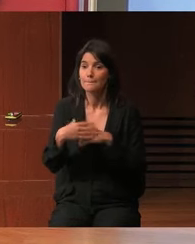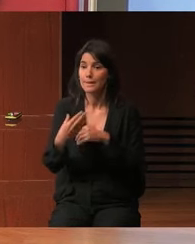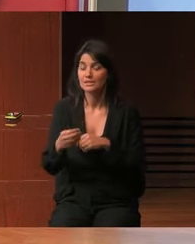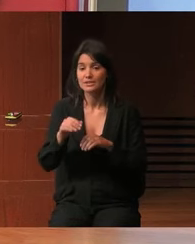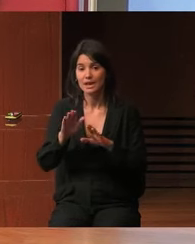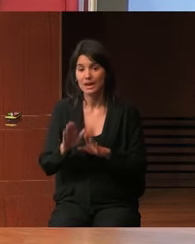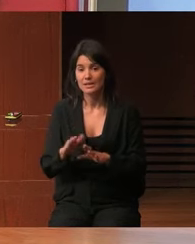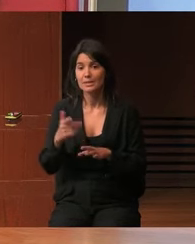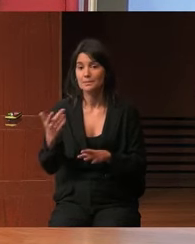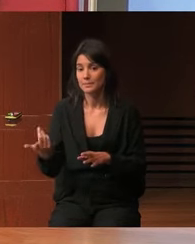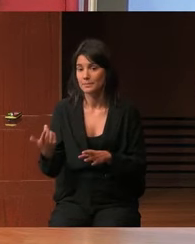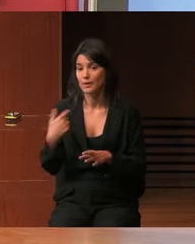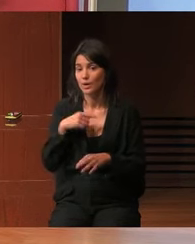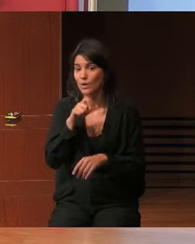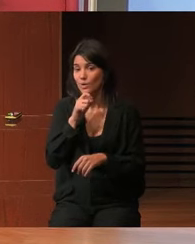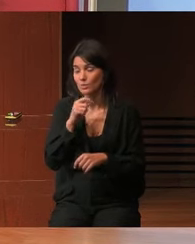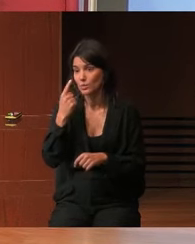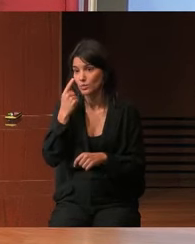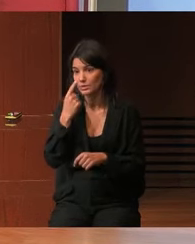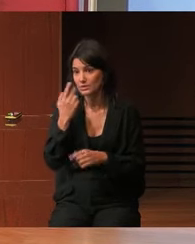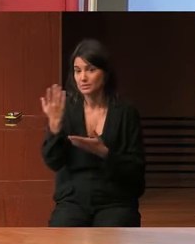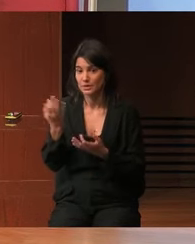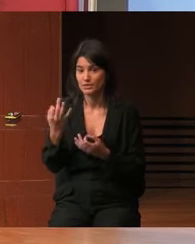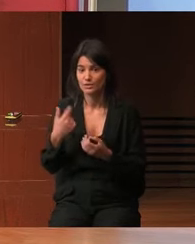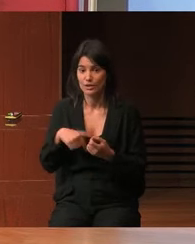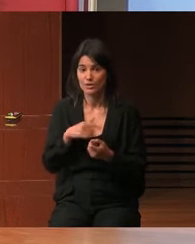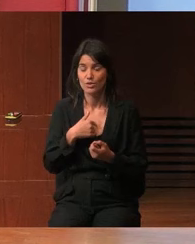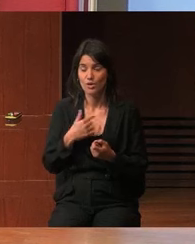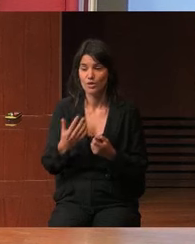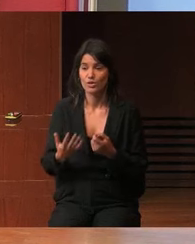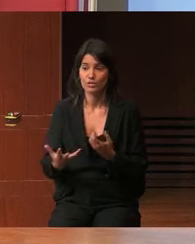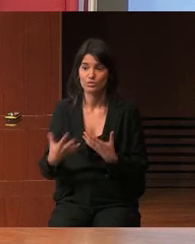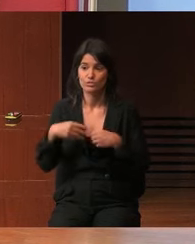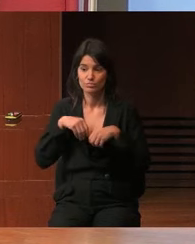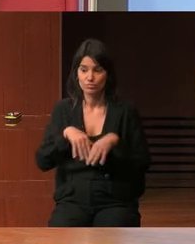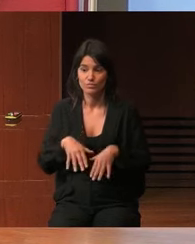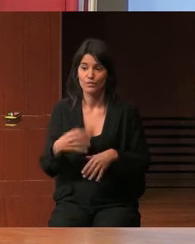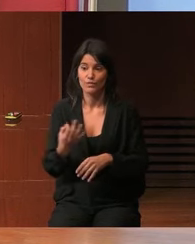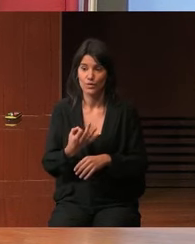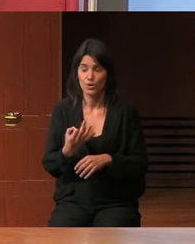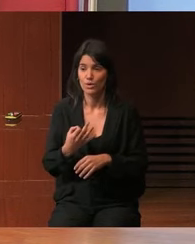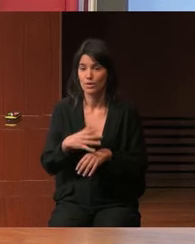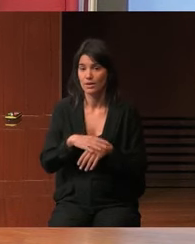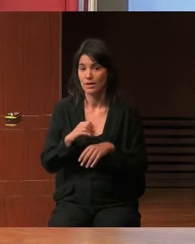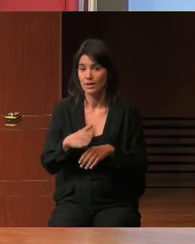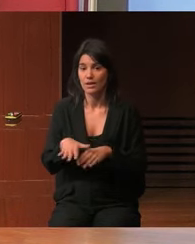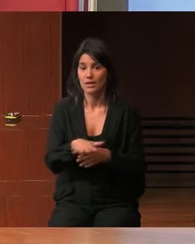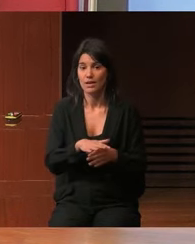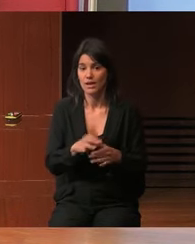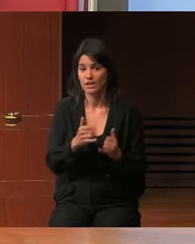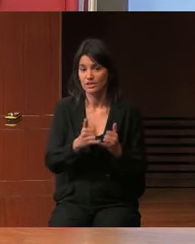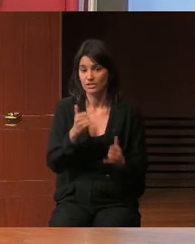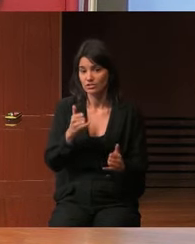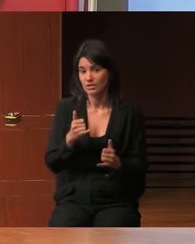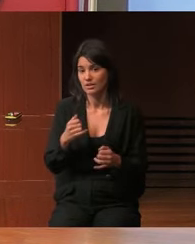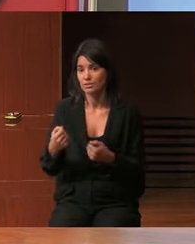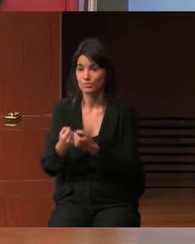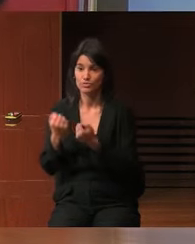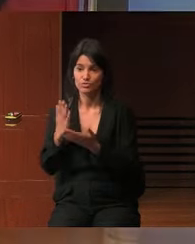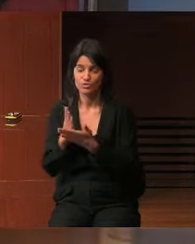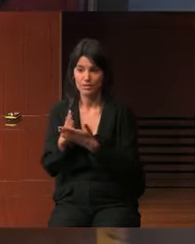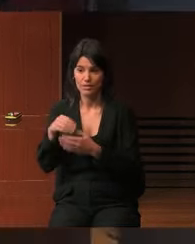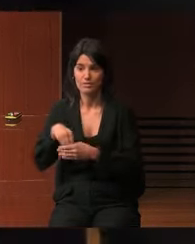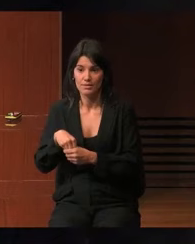foi sobre o tema da profundidade do conhecimento que nós conseguimos obter através, pronto, do meio digital versus nas